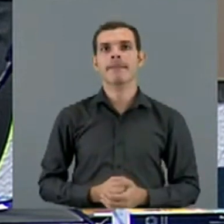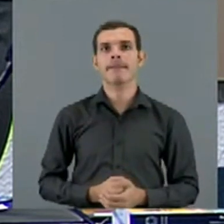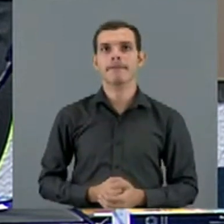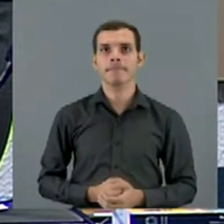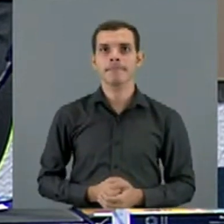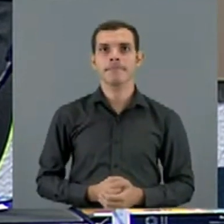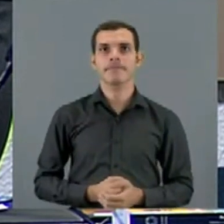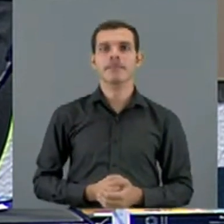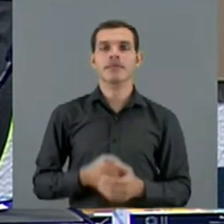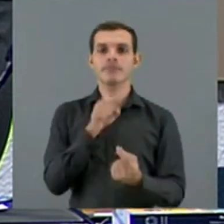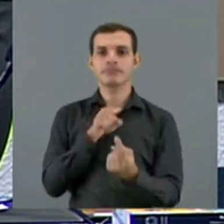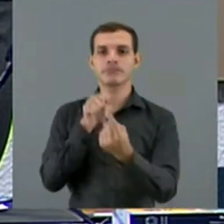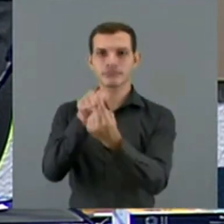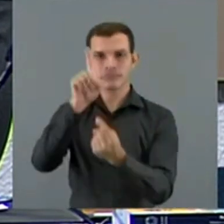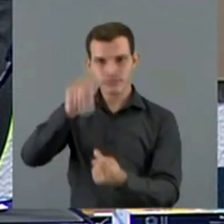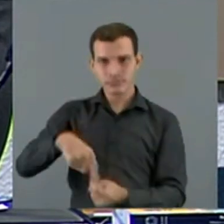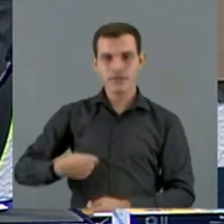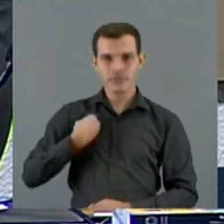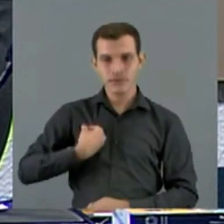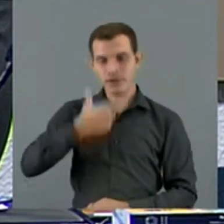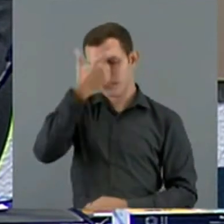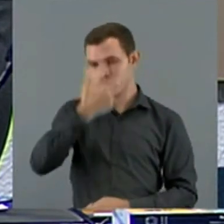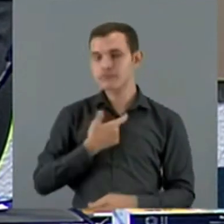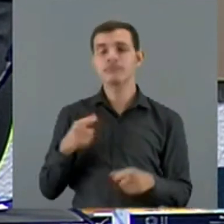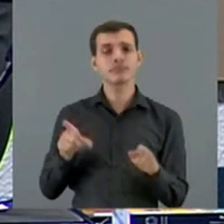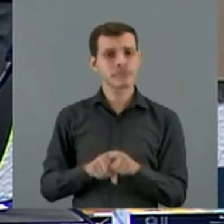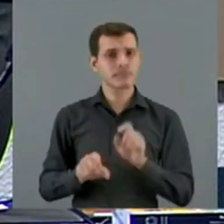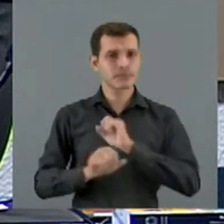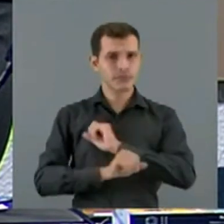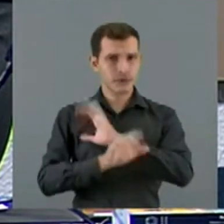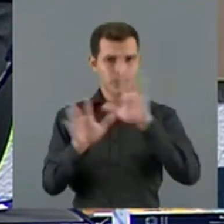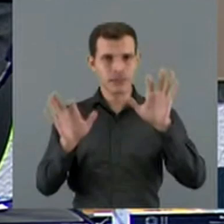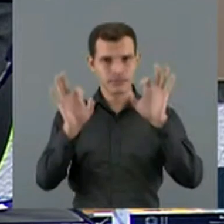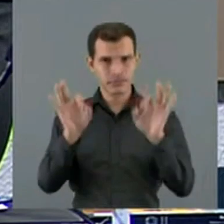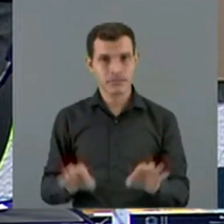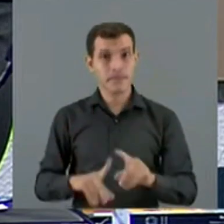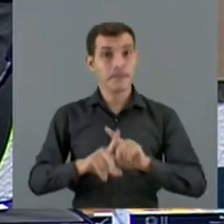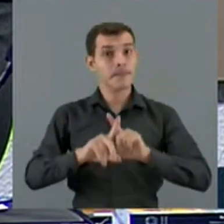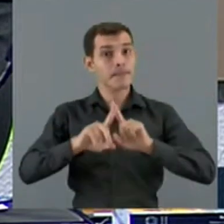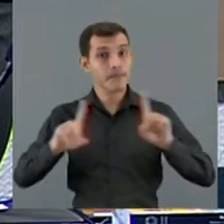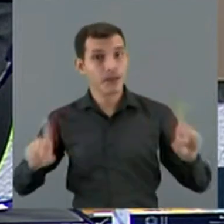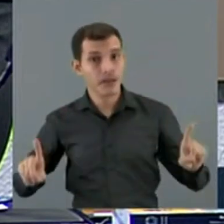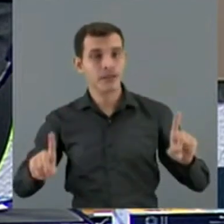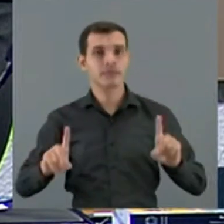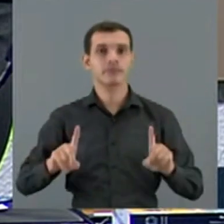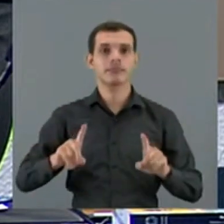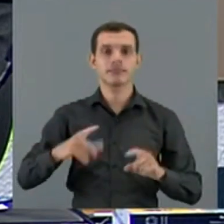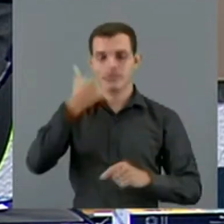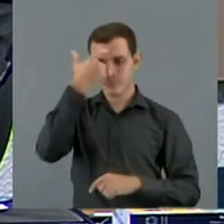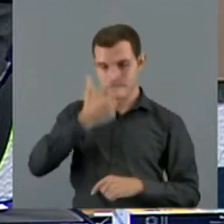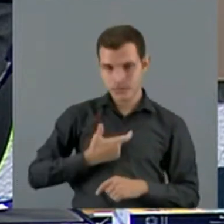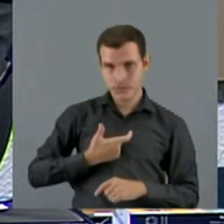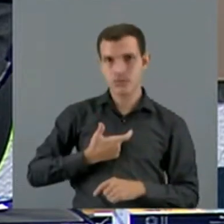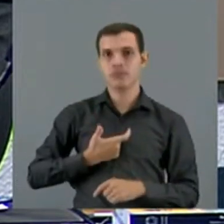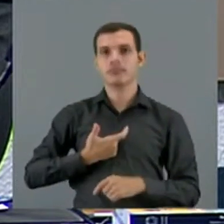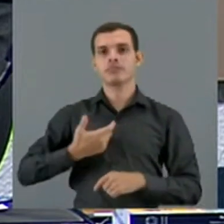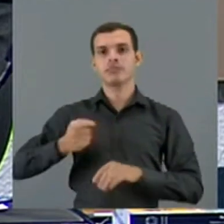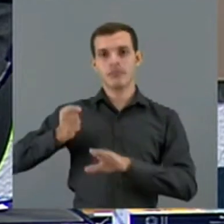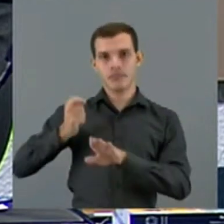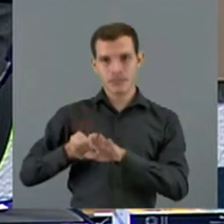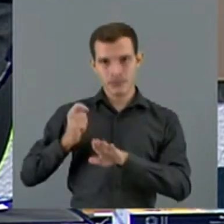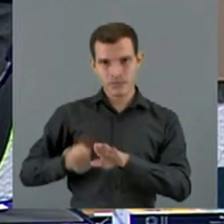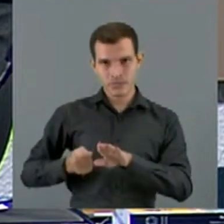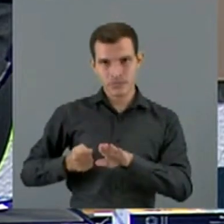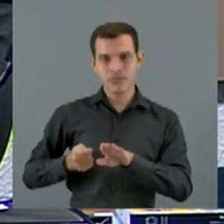em prol da vida, com a mesma pegada. Porém, na condição de magistrado,